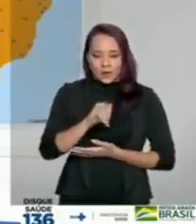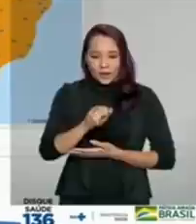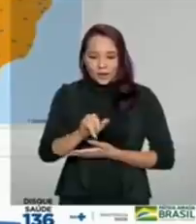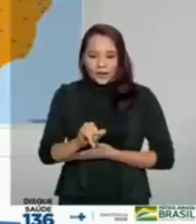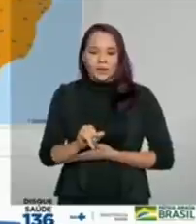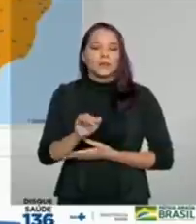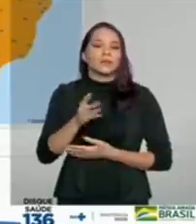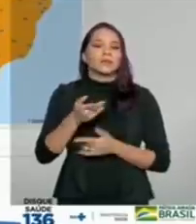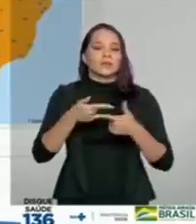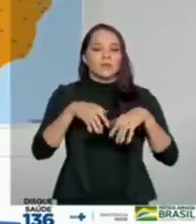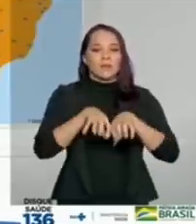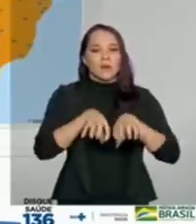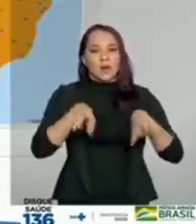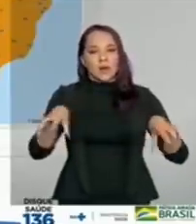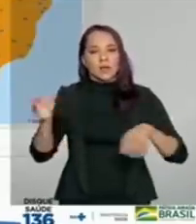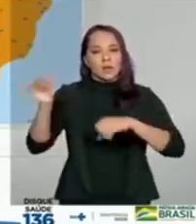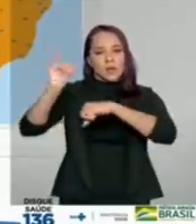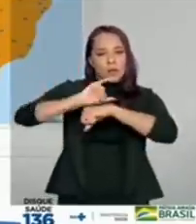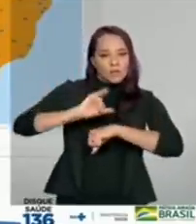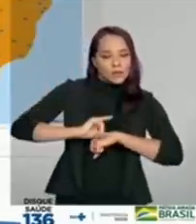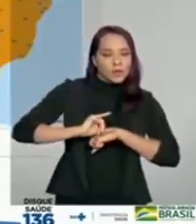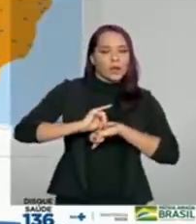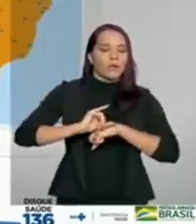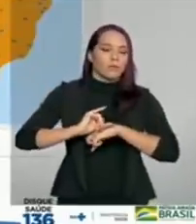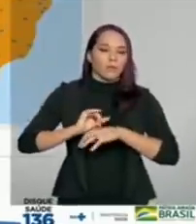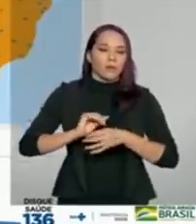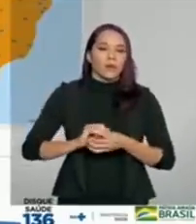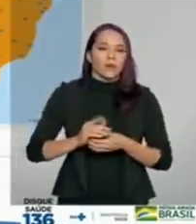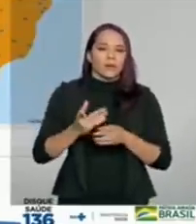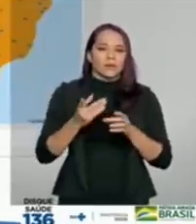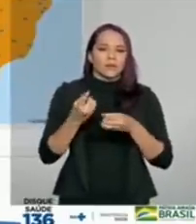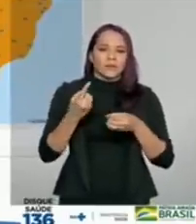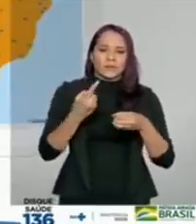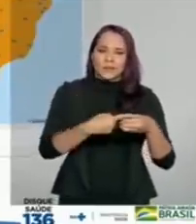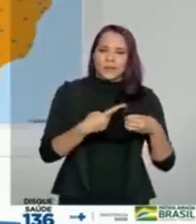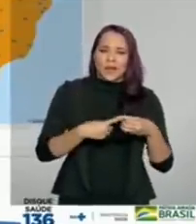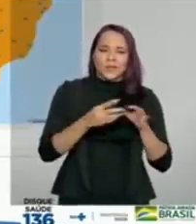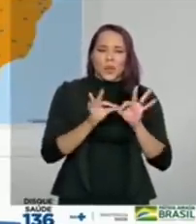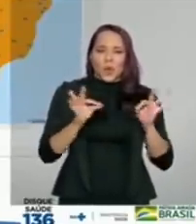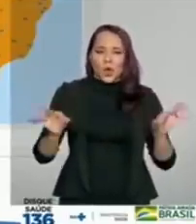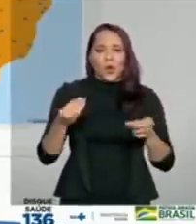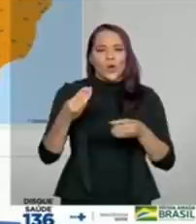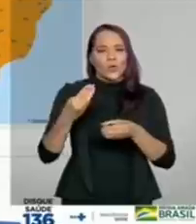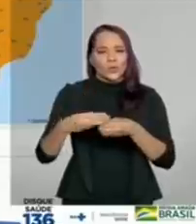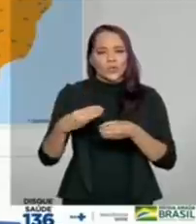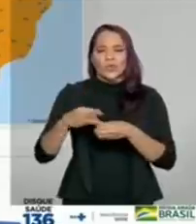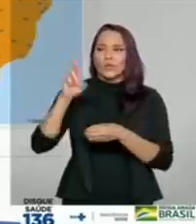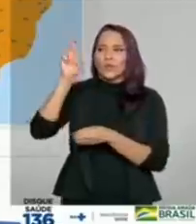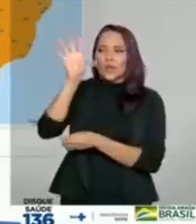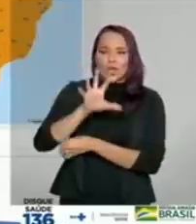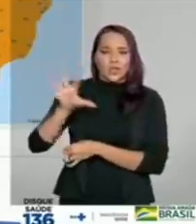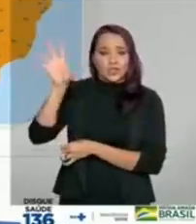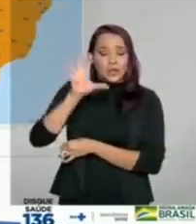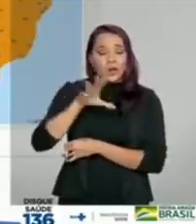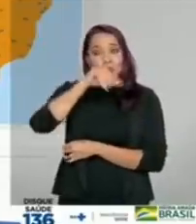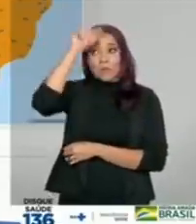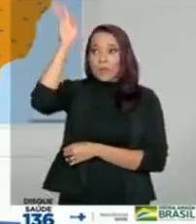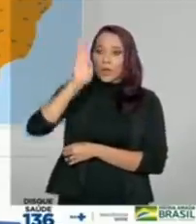por capitais e região metropolitana, interior dos estados, estado, região e